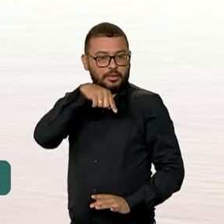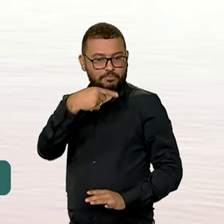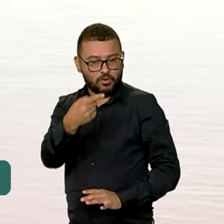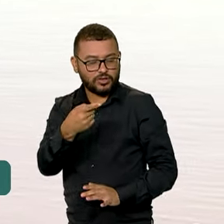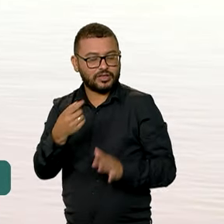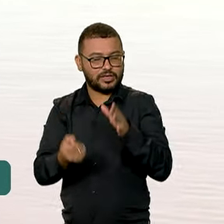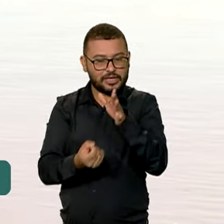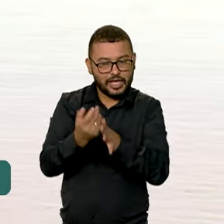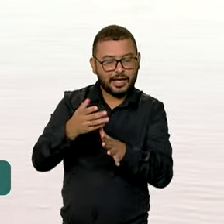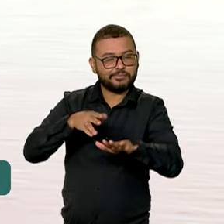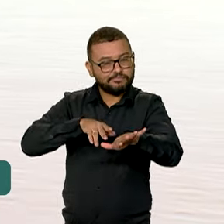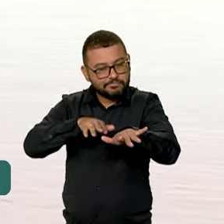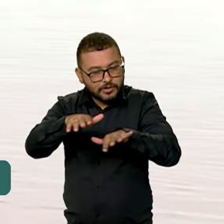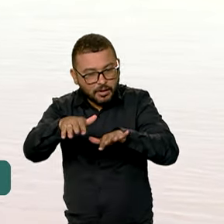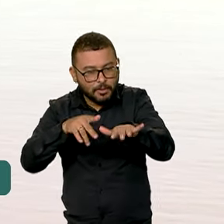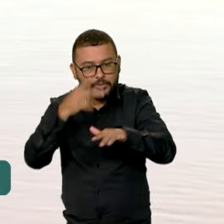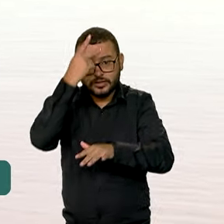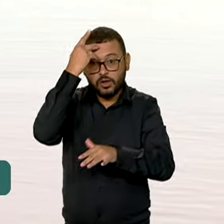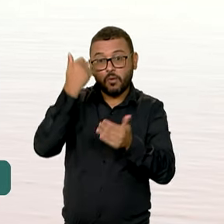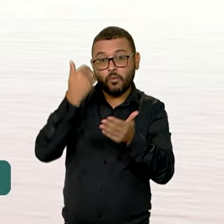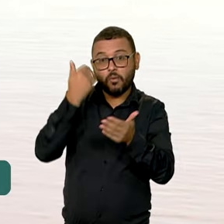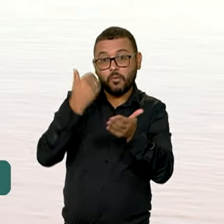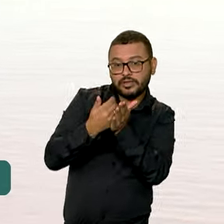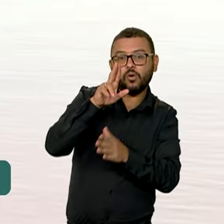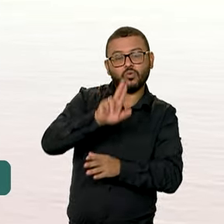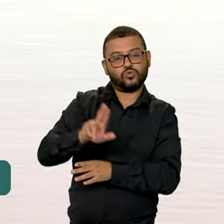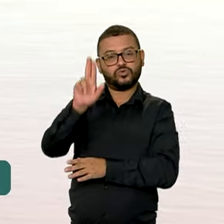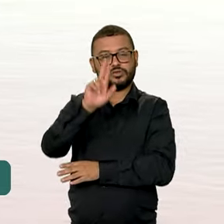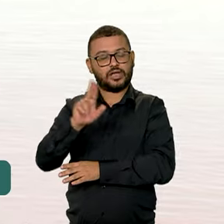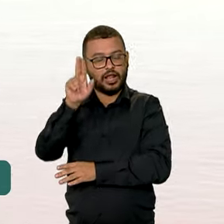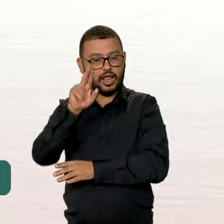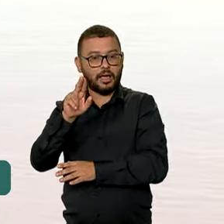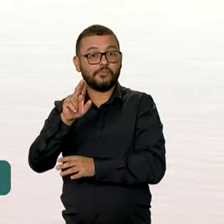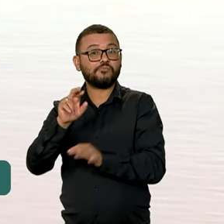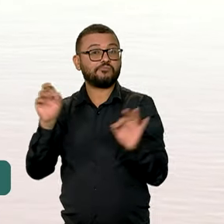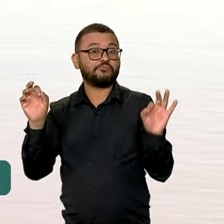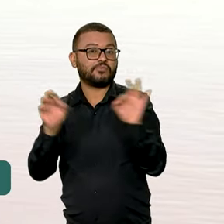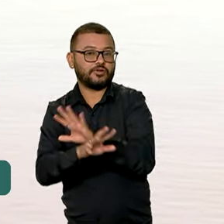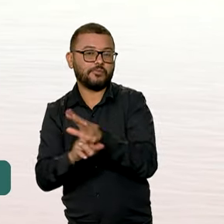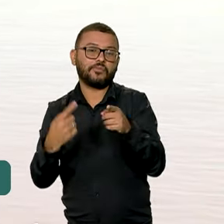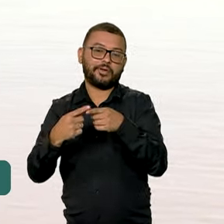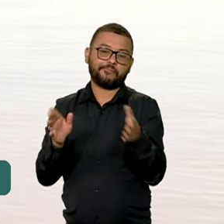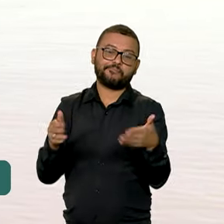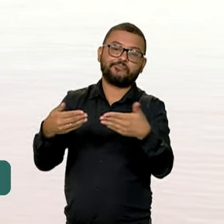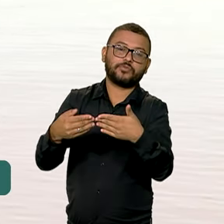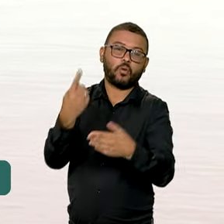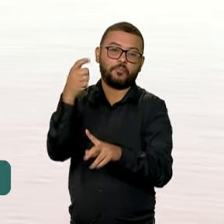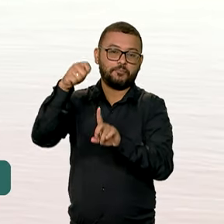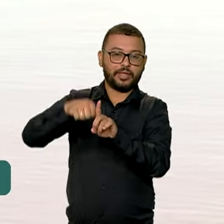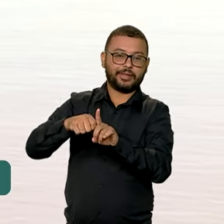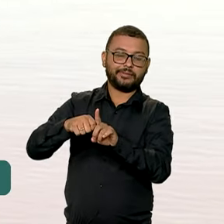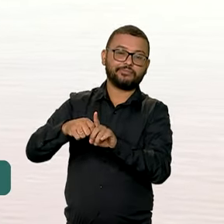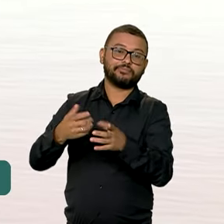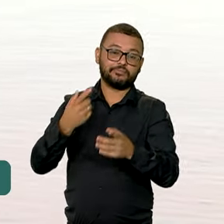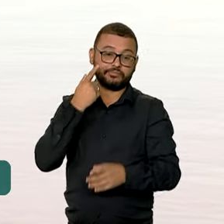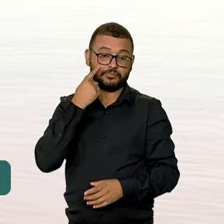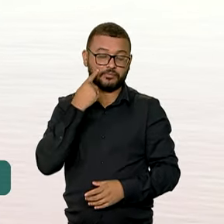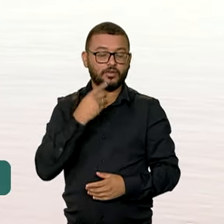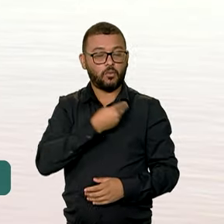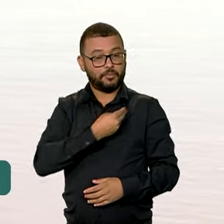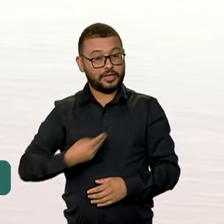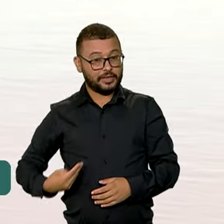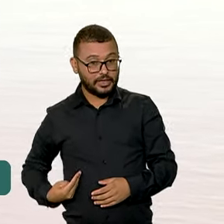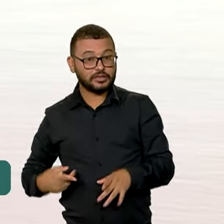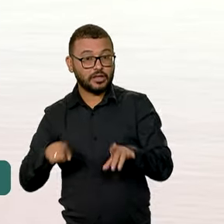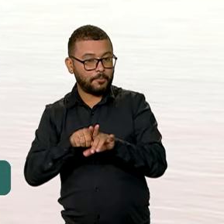restabelecer a trafegabilidade do último ponto da rodovia totalmente bloqueada há mais de um mês. O ministro